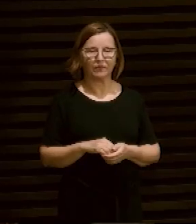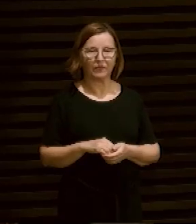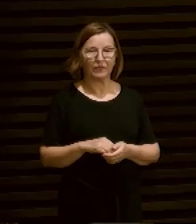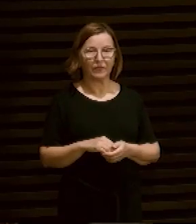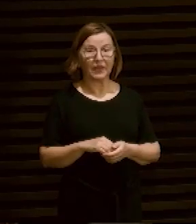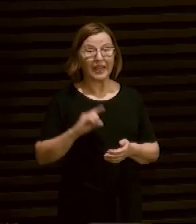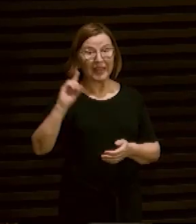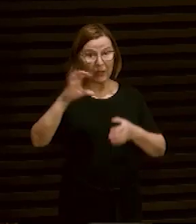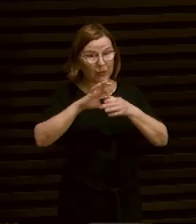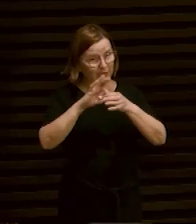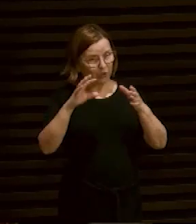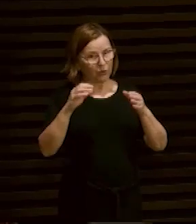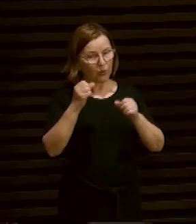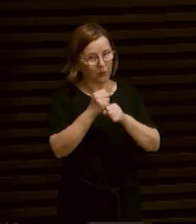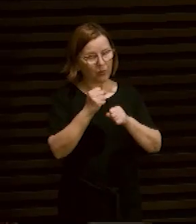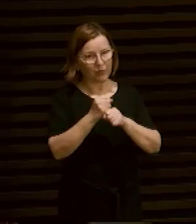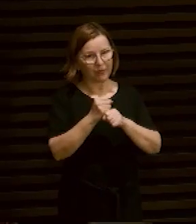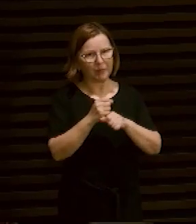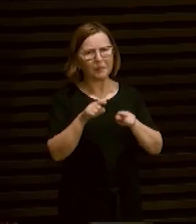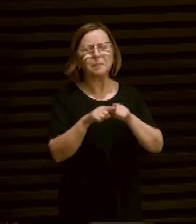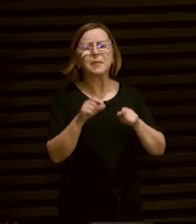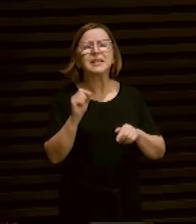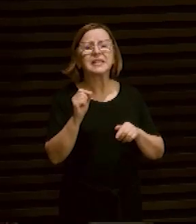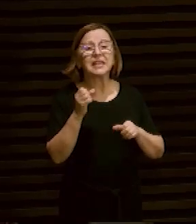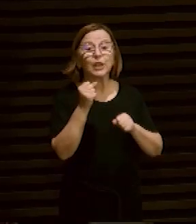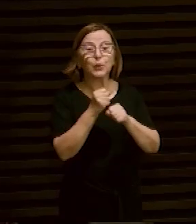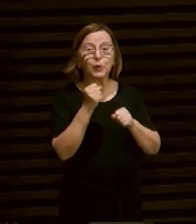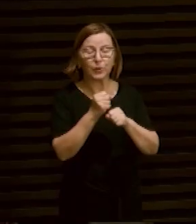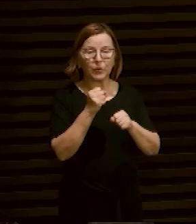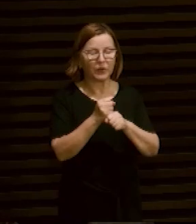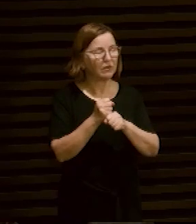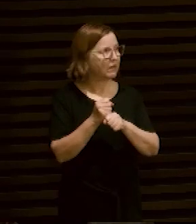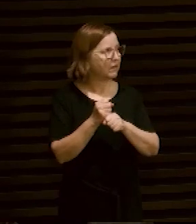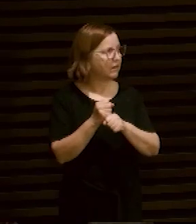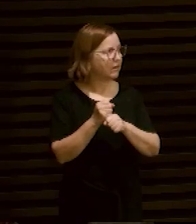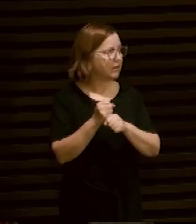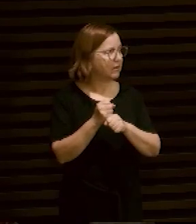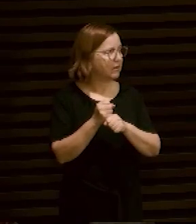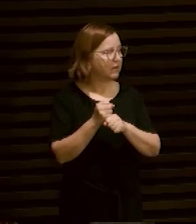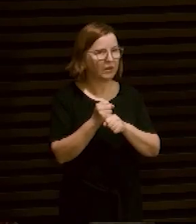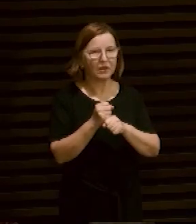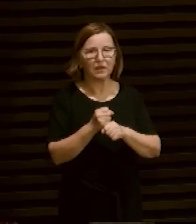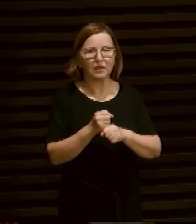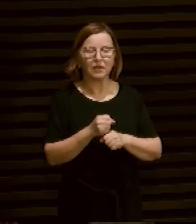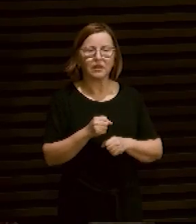Mas quem construiu aquele templo foram os